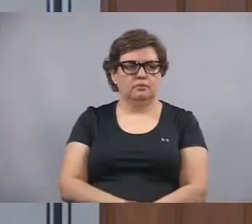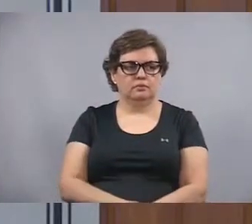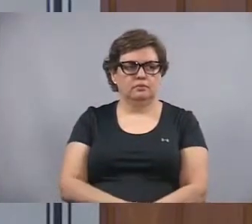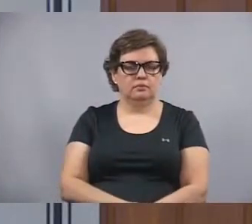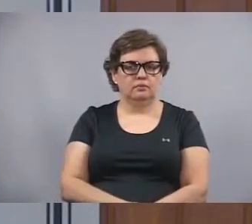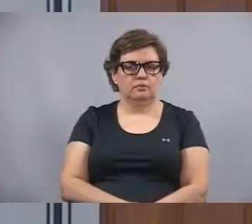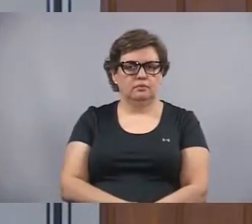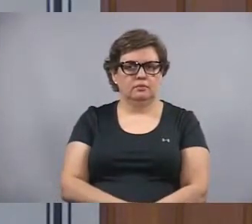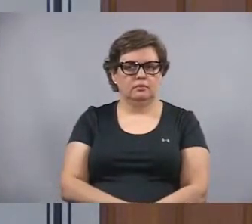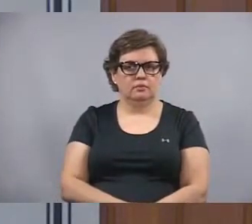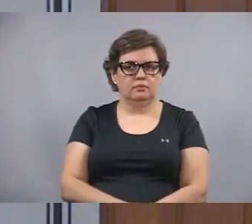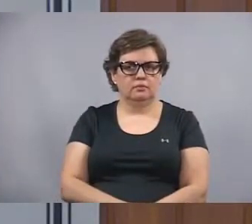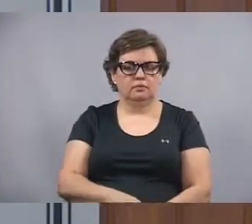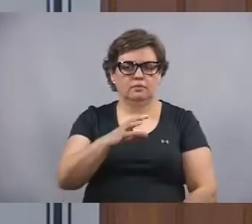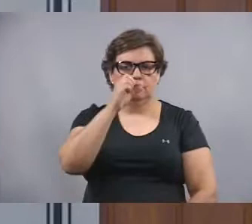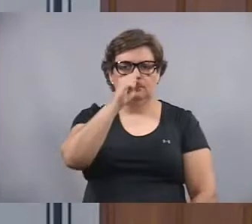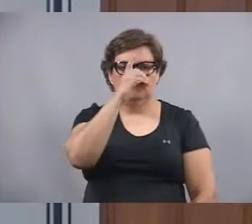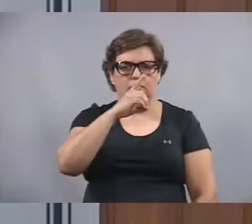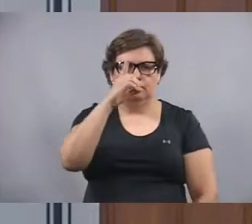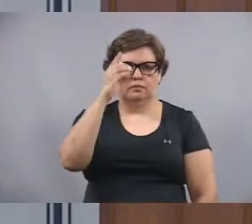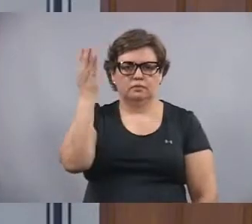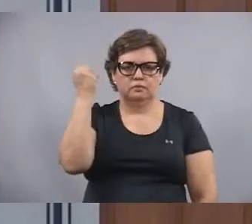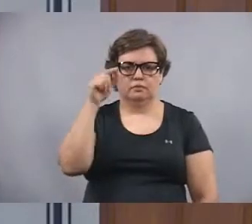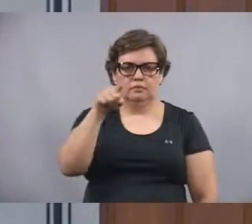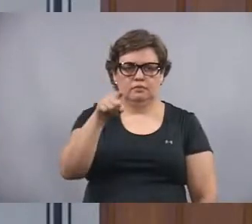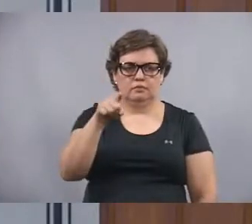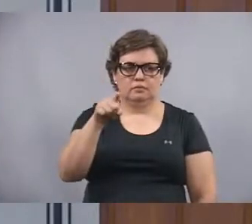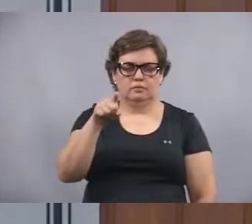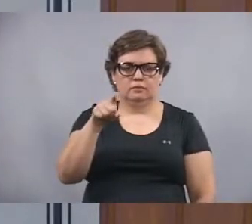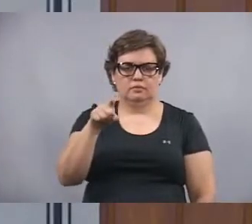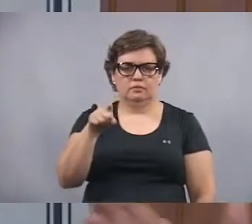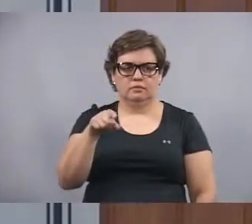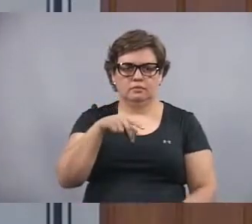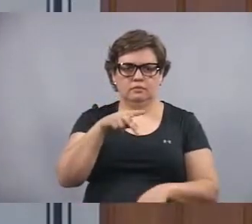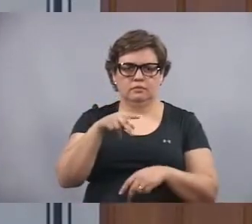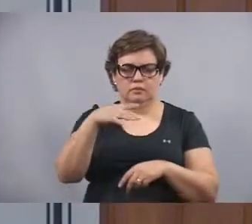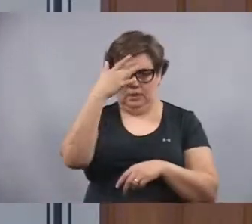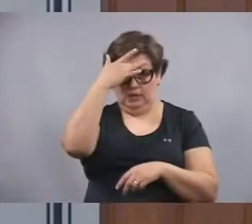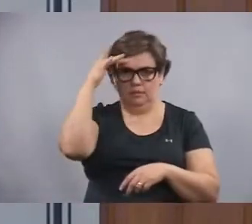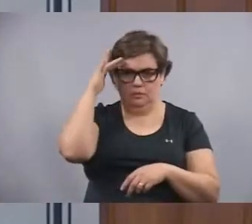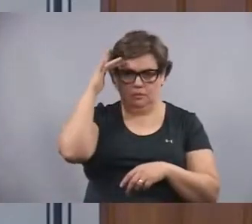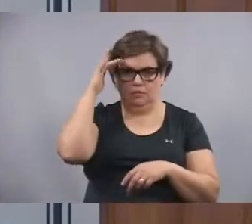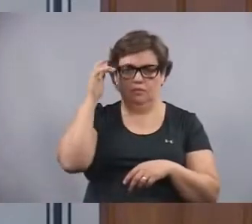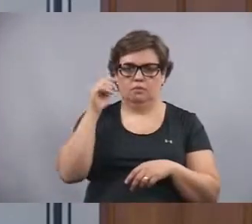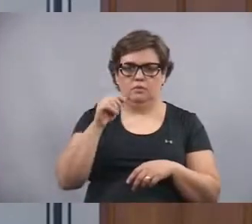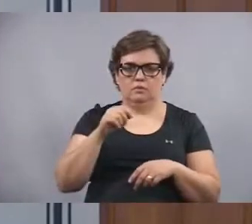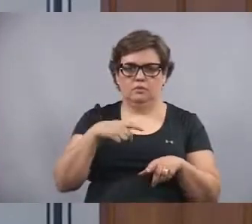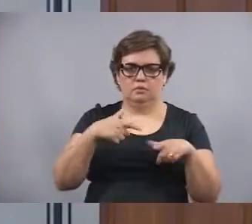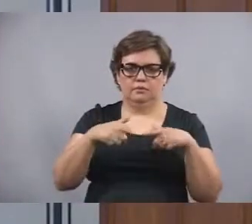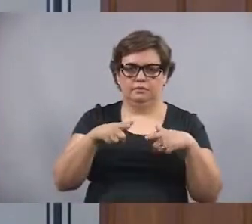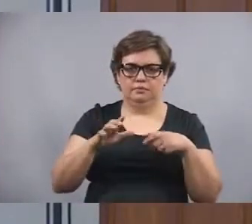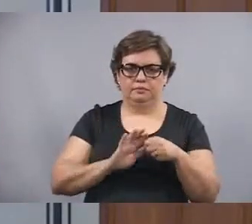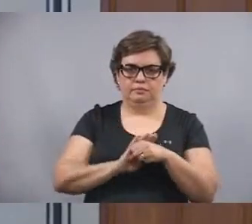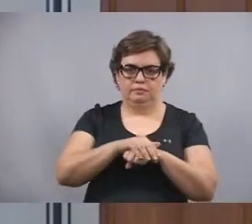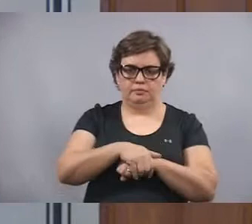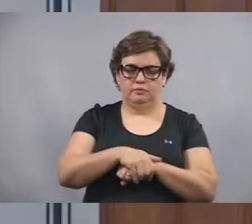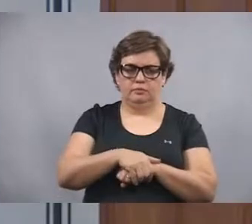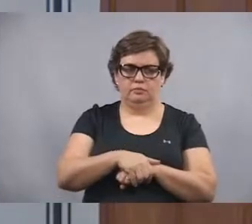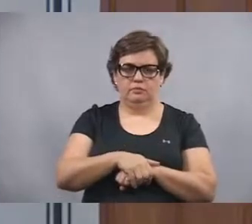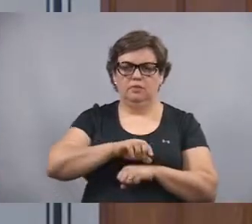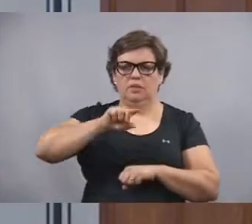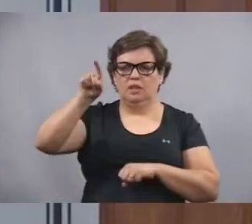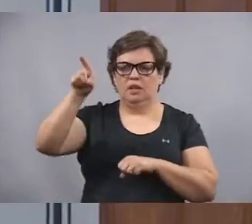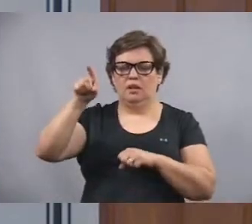No último final de semana, e essa equipe trabalha no horário noturno, vereador João do Bar, que Vossa Excelência acompanha também, lá